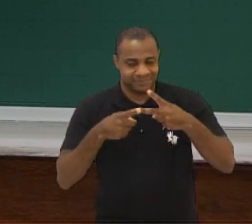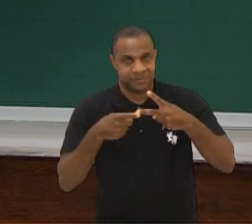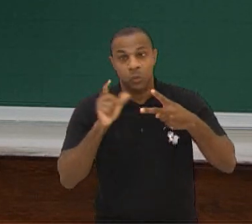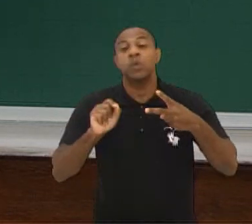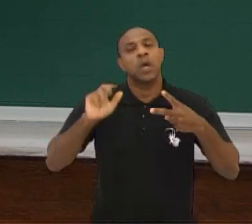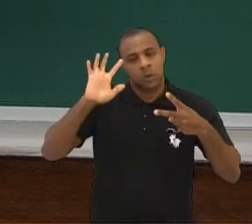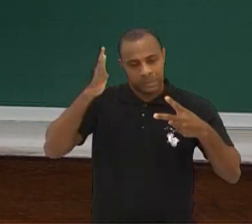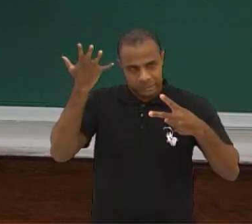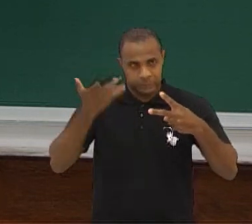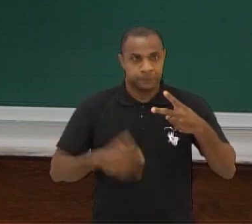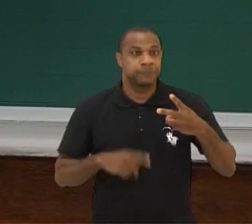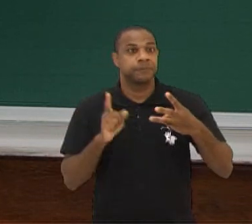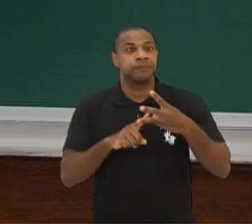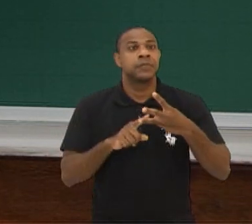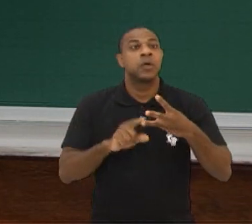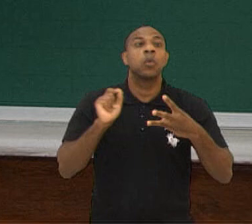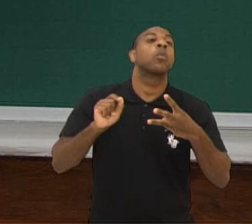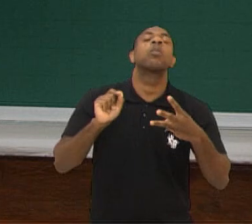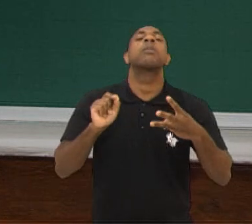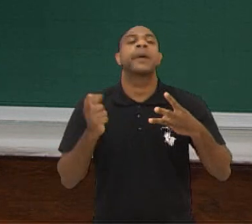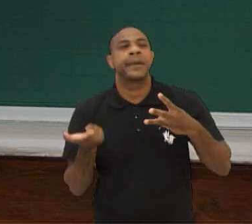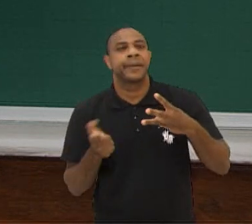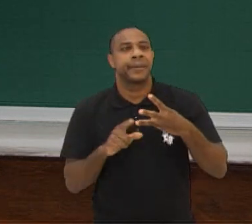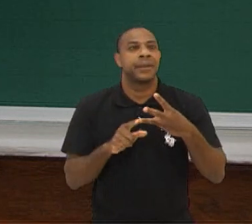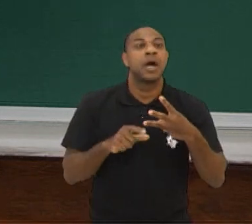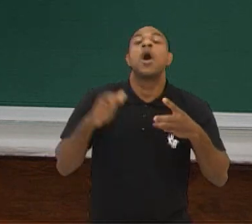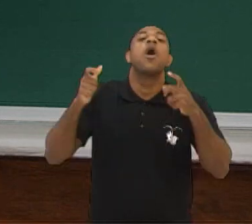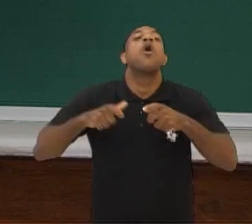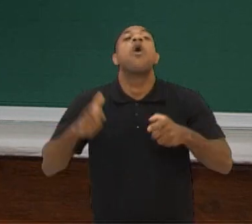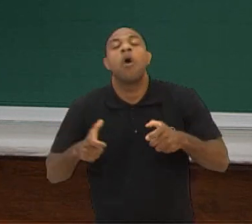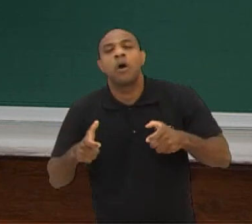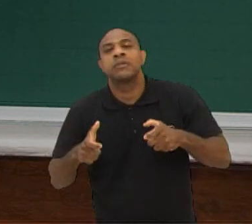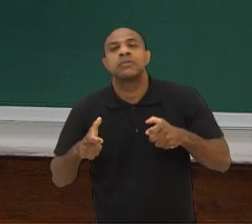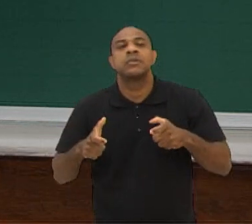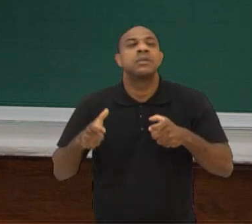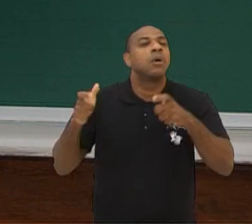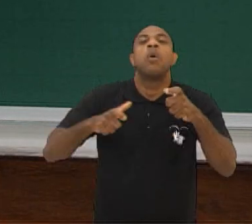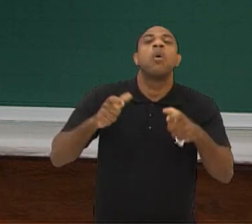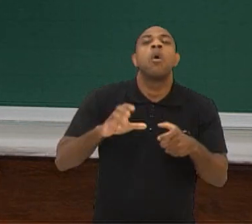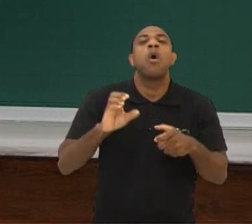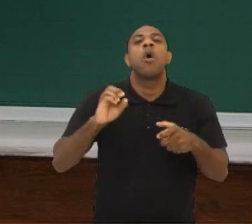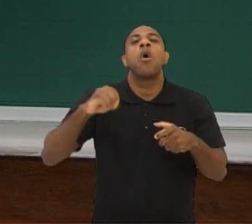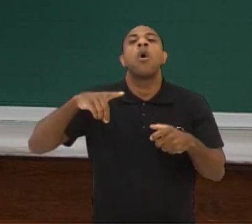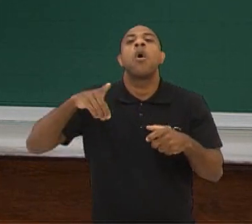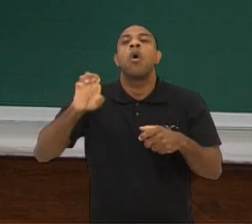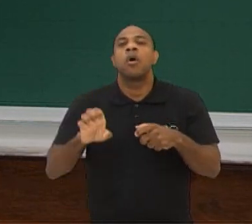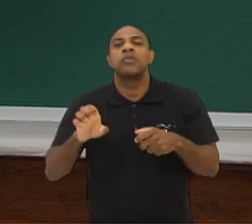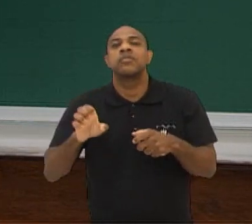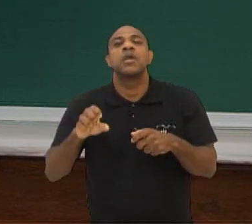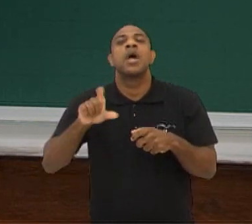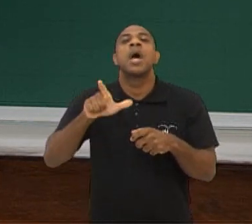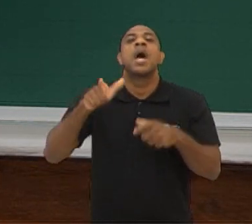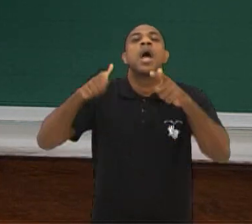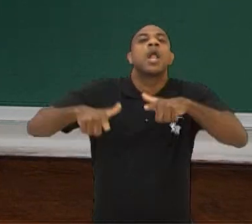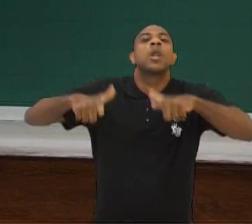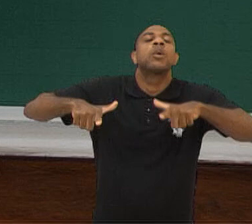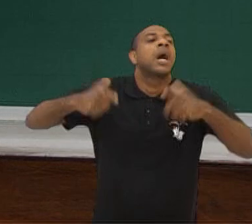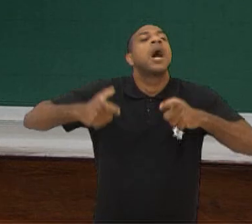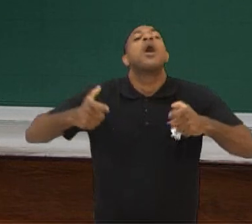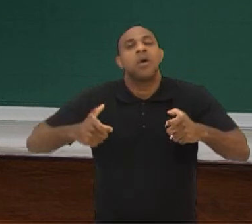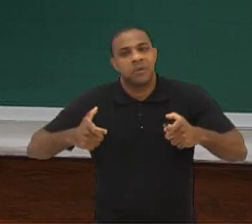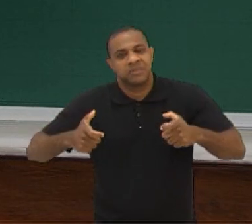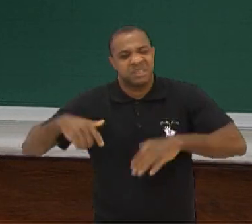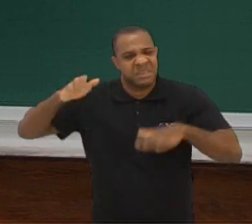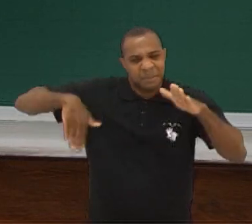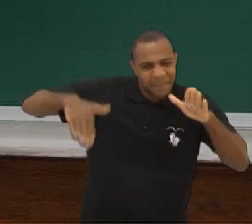que aconteceu, com quem aconteceu, onde, em que lugar que se passaram os fatos, foi na Austrália, no Canadá, numa